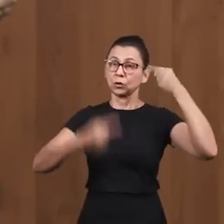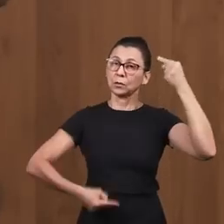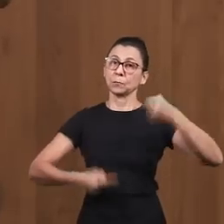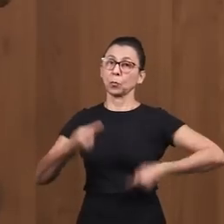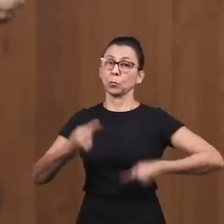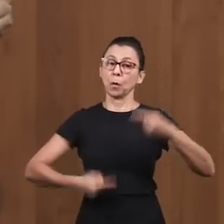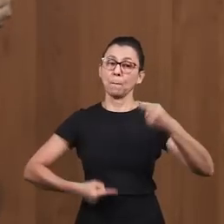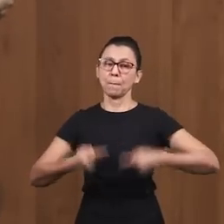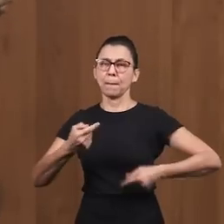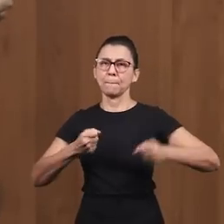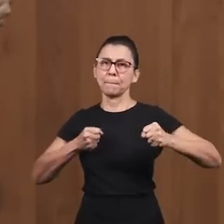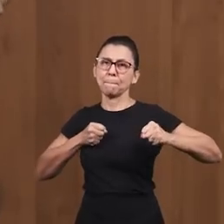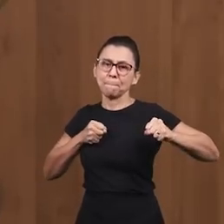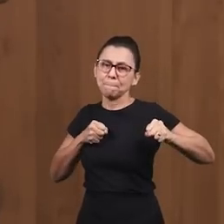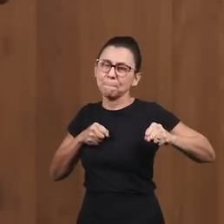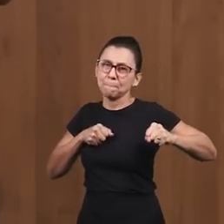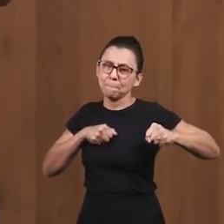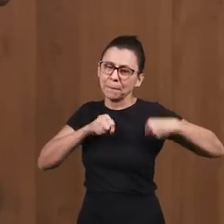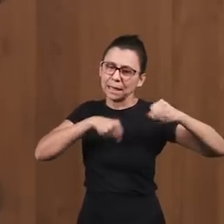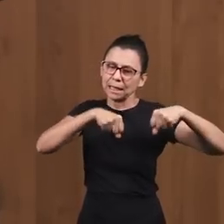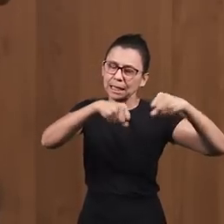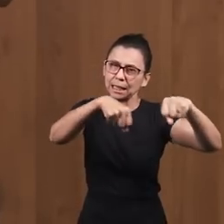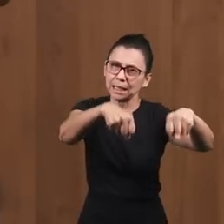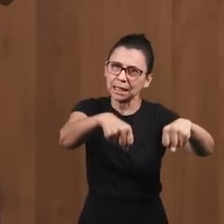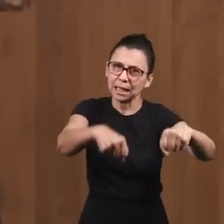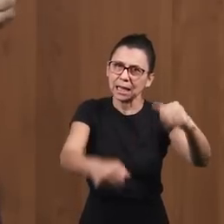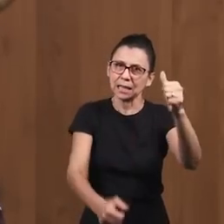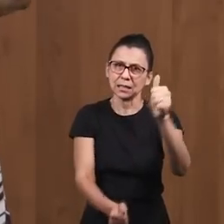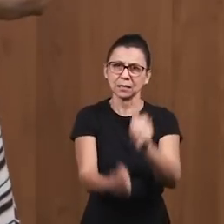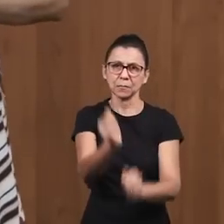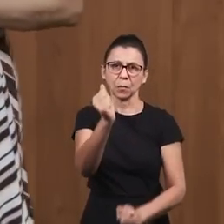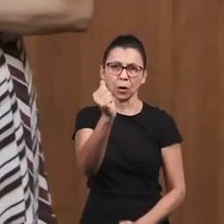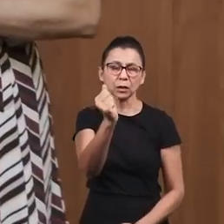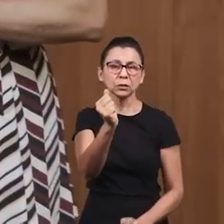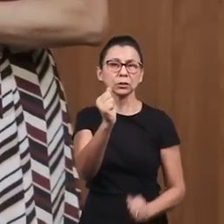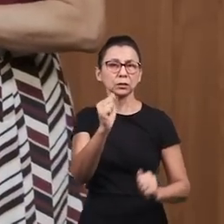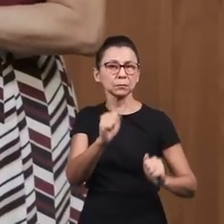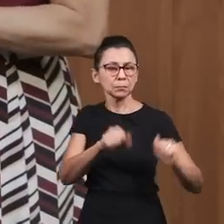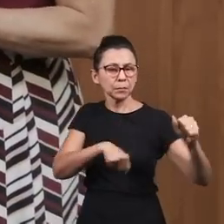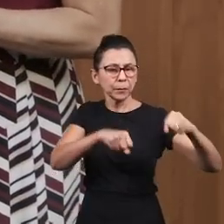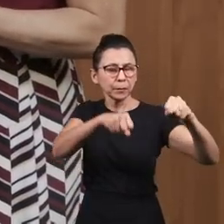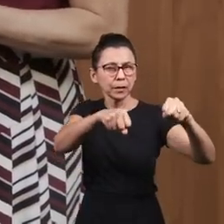nossa vida espiritual com a vida de um corredor.